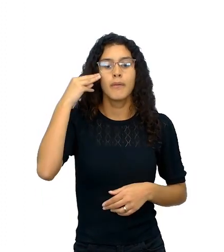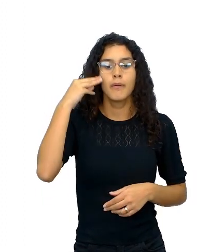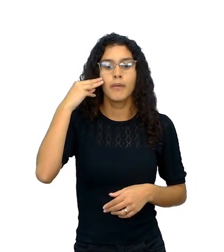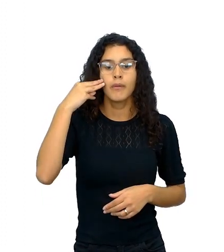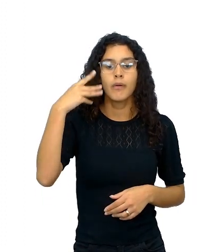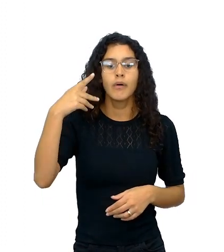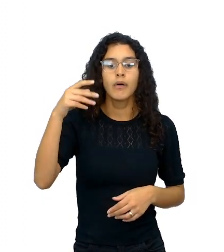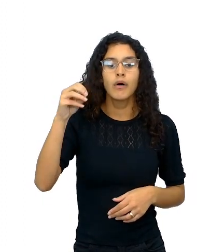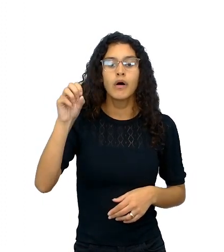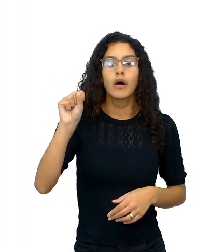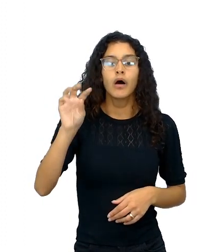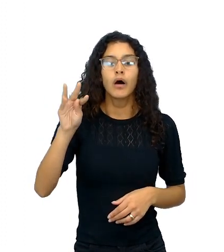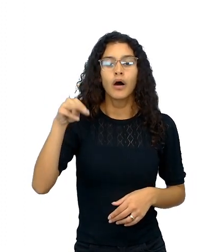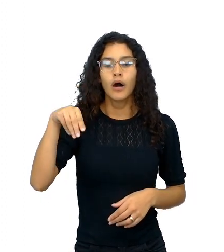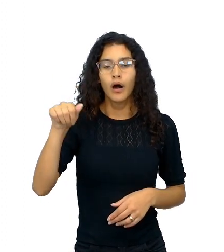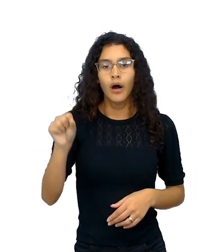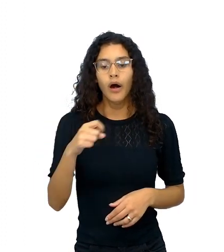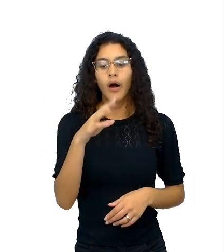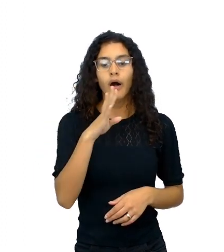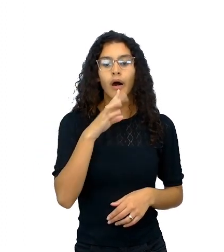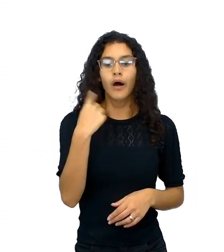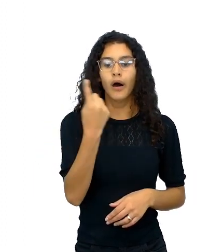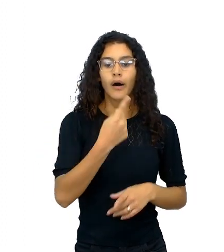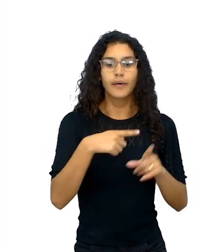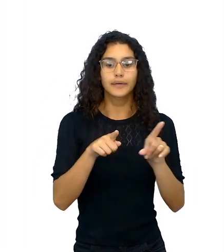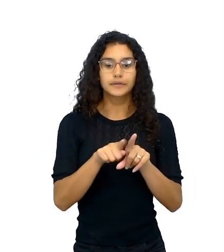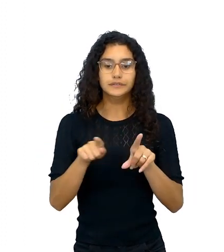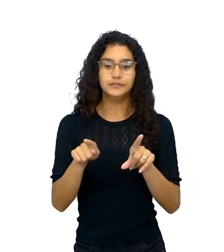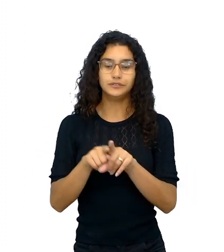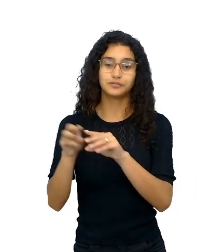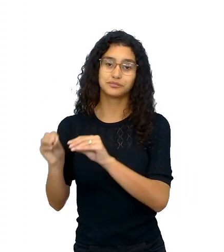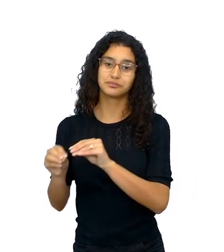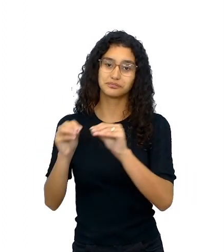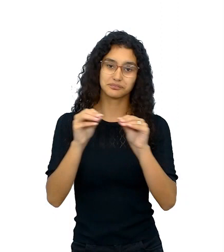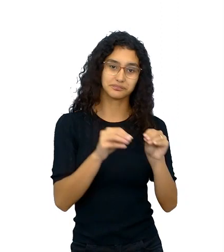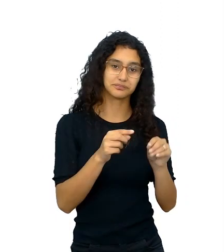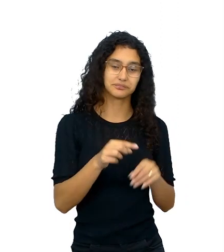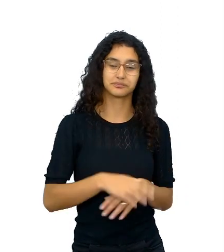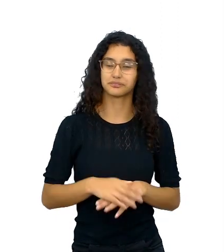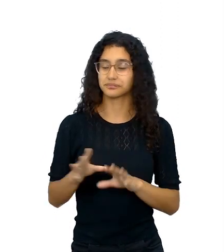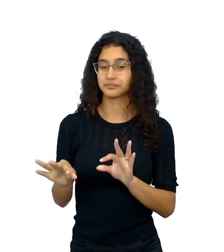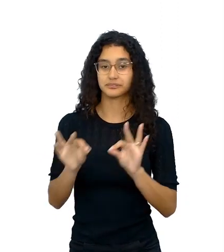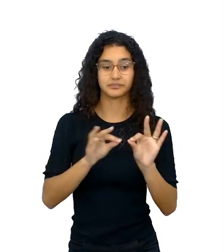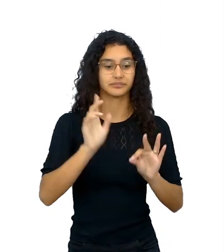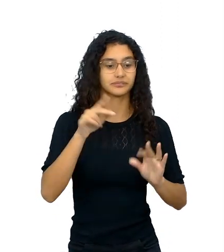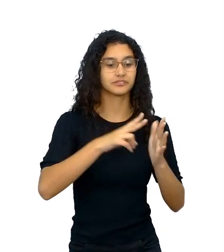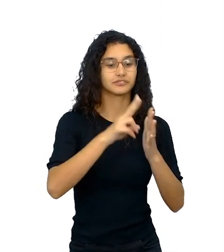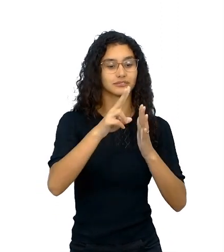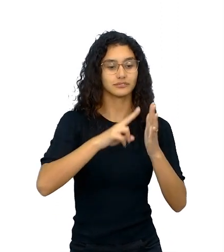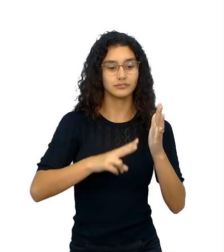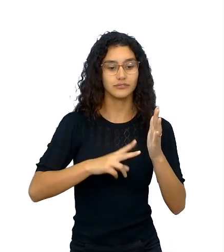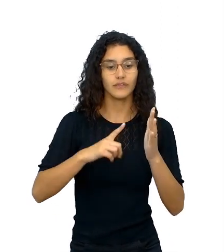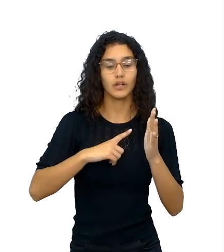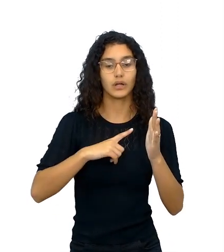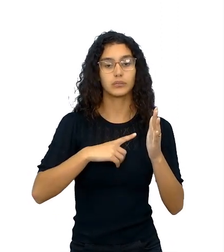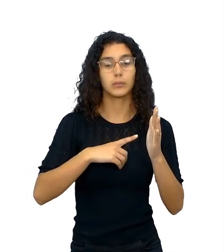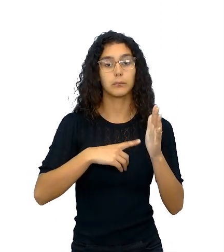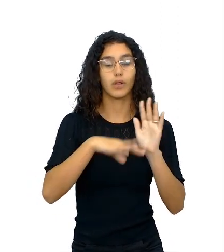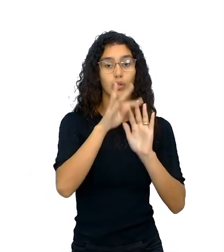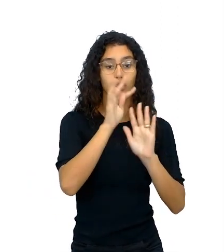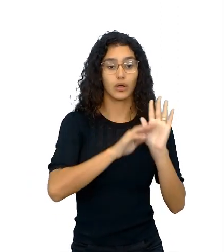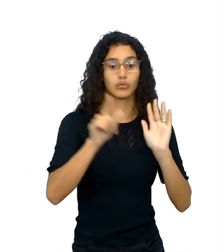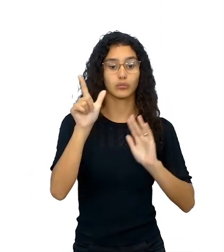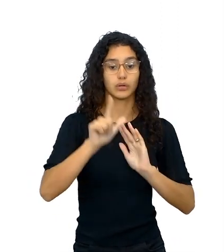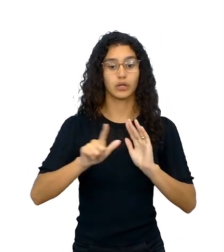de Brás Cubas, né, tão conhecido da gente, já tão discutido, tão falado, né, e o comando é esse: leia o excerto, retirado do texto